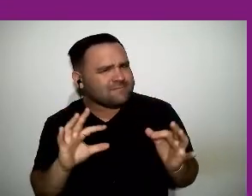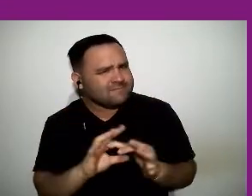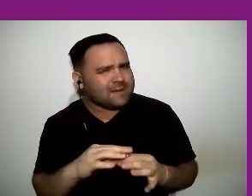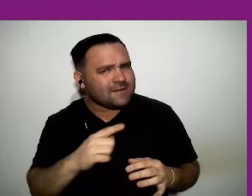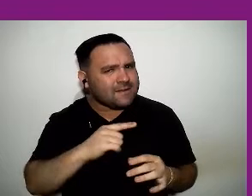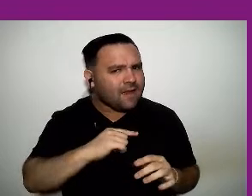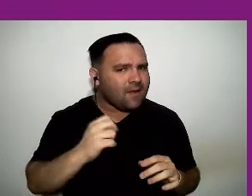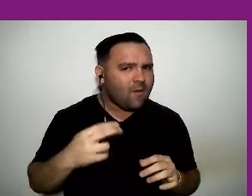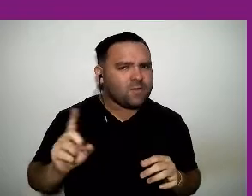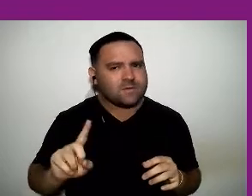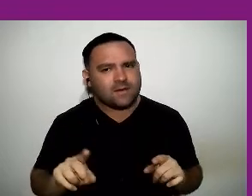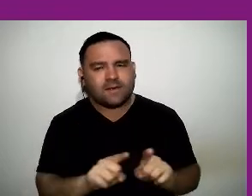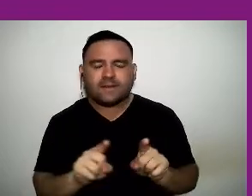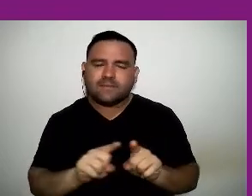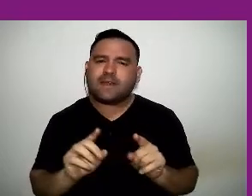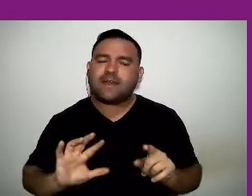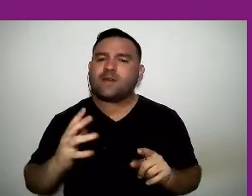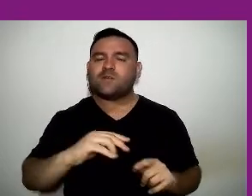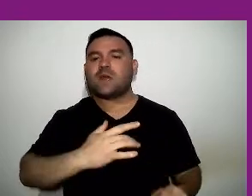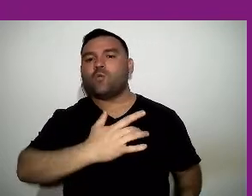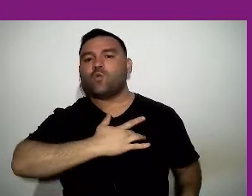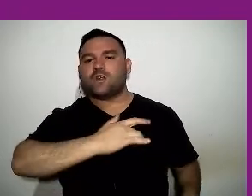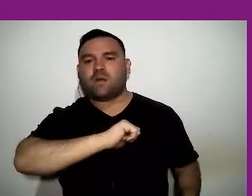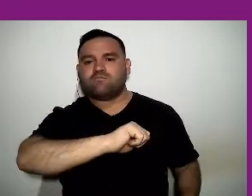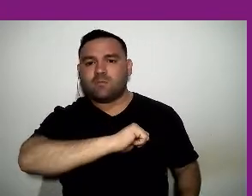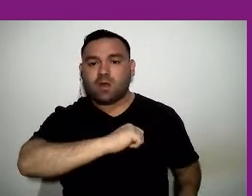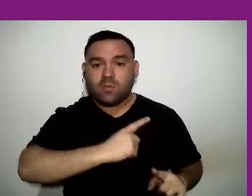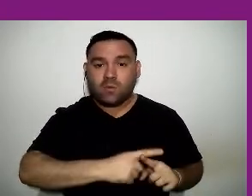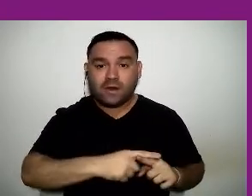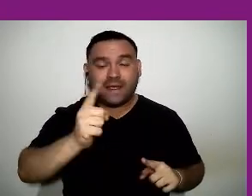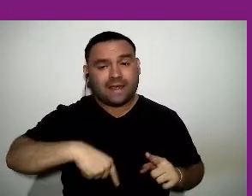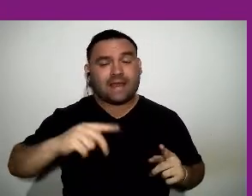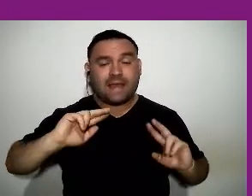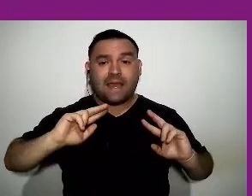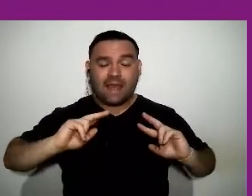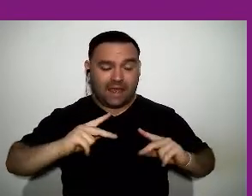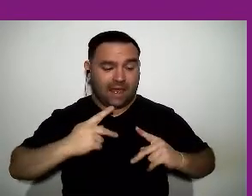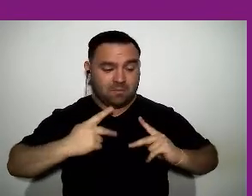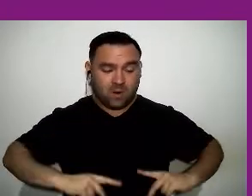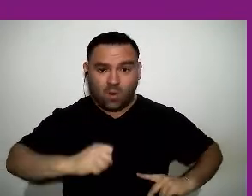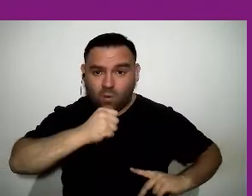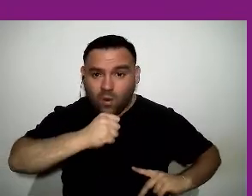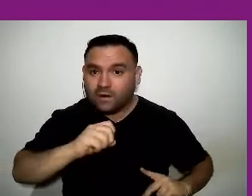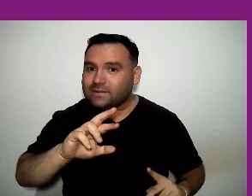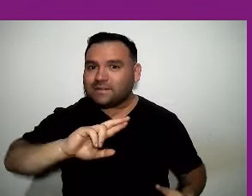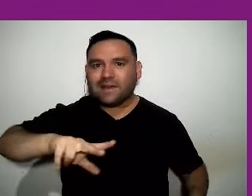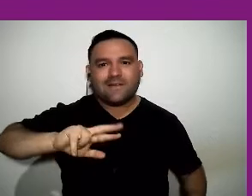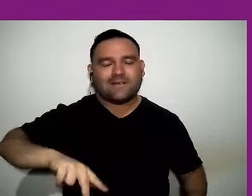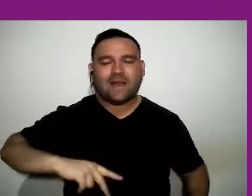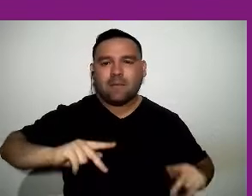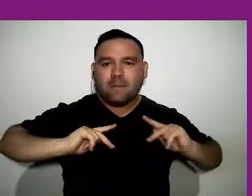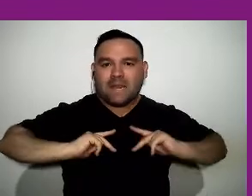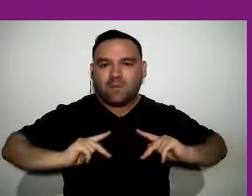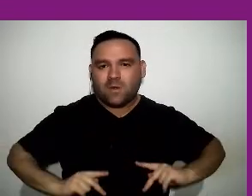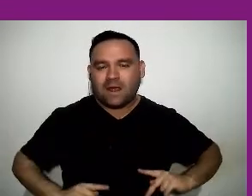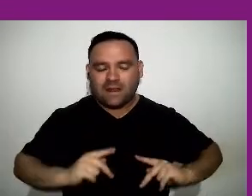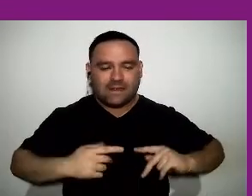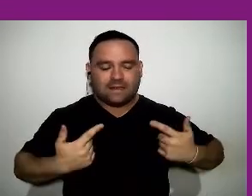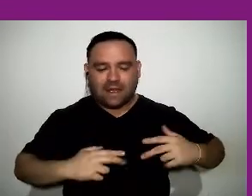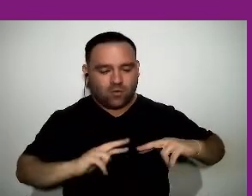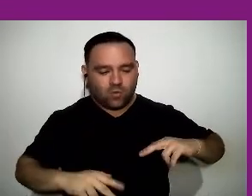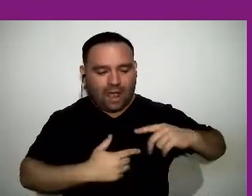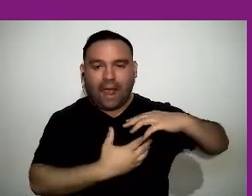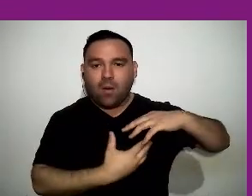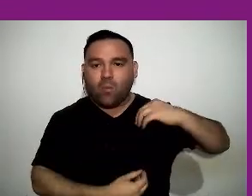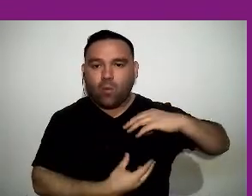que esse acometimento cardíaco era em função de pneumonia. Não, então era uma relação entre o pulmão e o